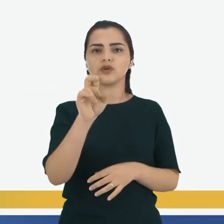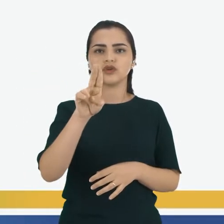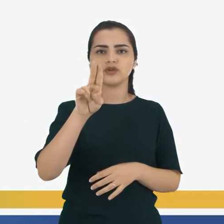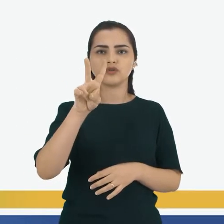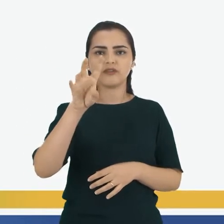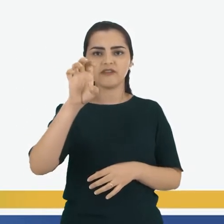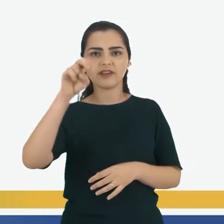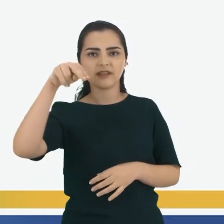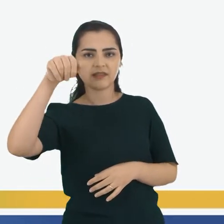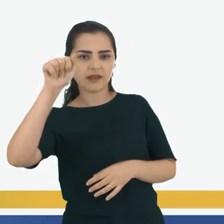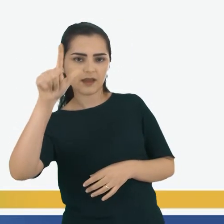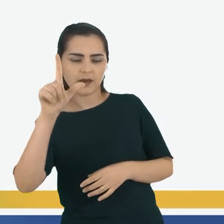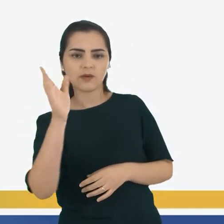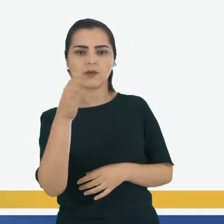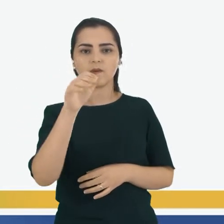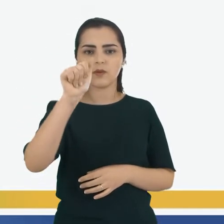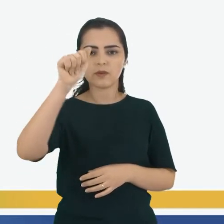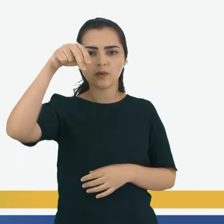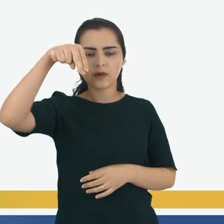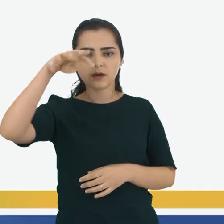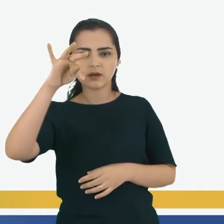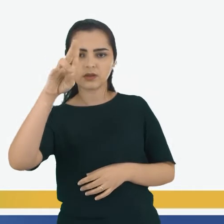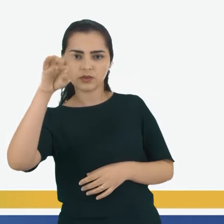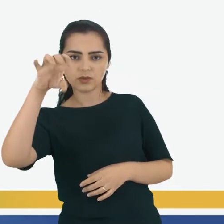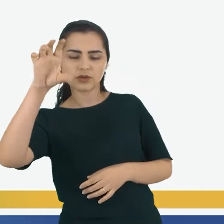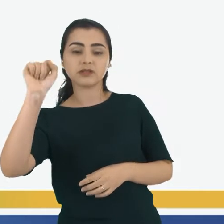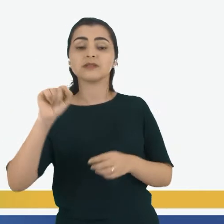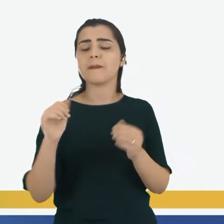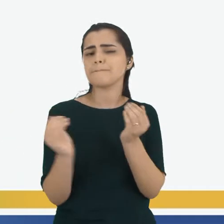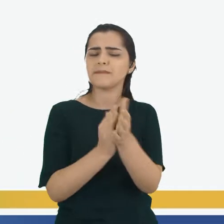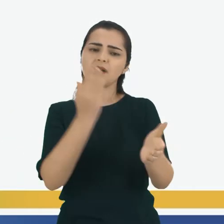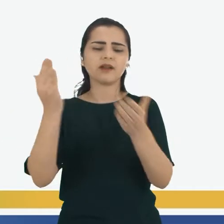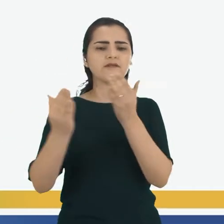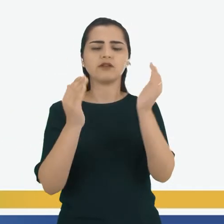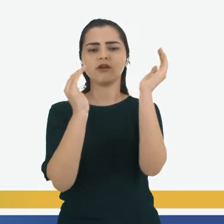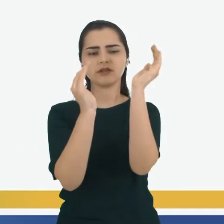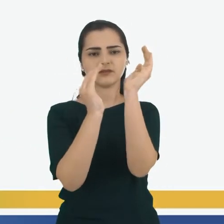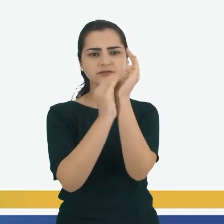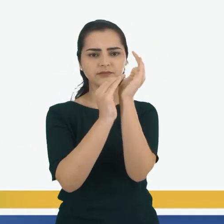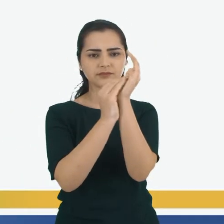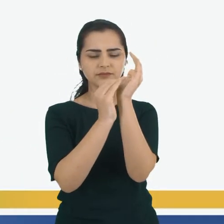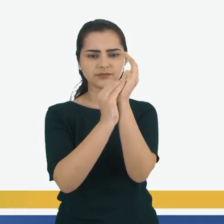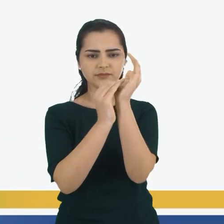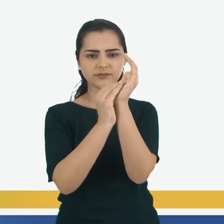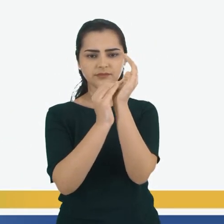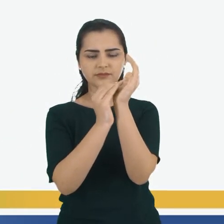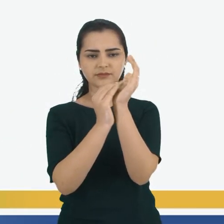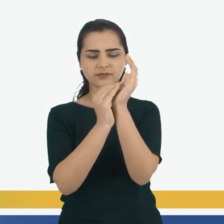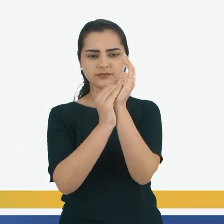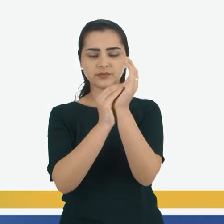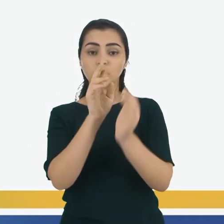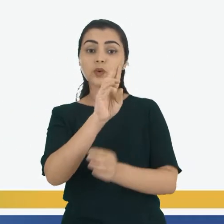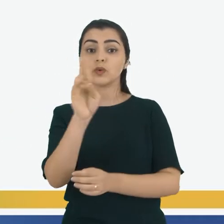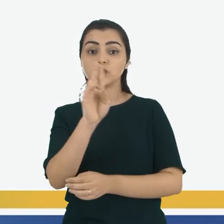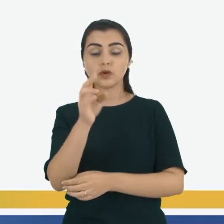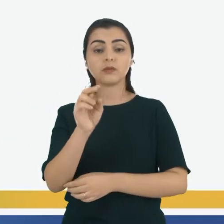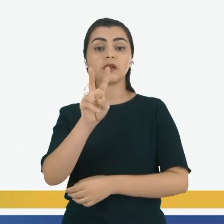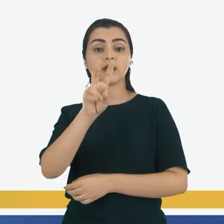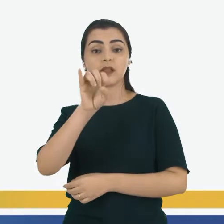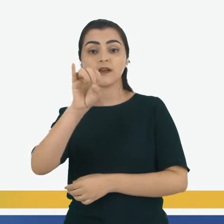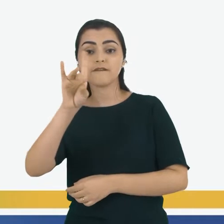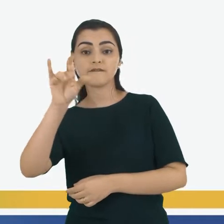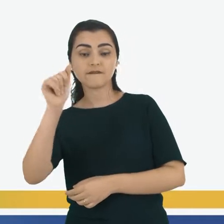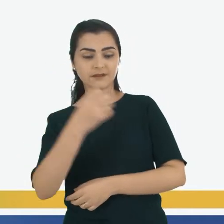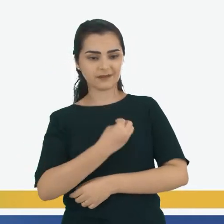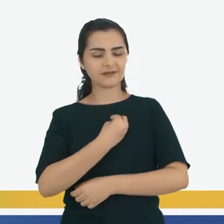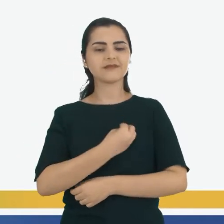aquela estátua maravilhosa lá na frente da maternidade. O nome dessa estátua é Vida, e ela foi